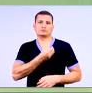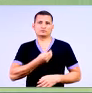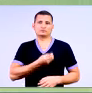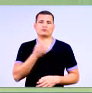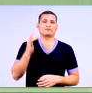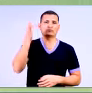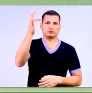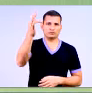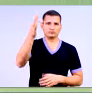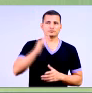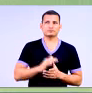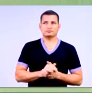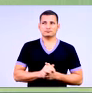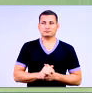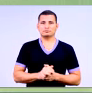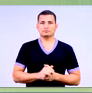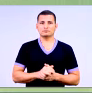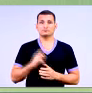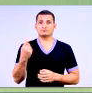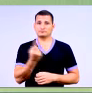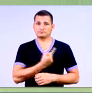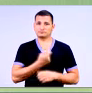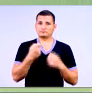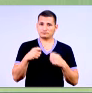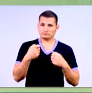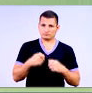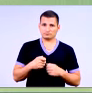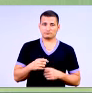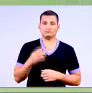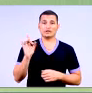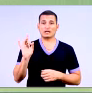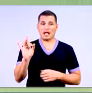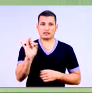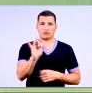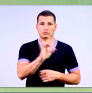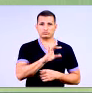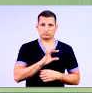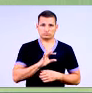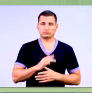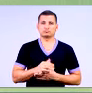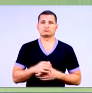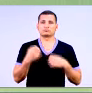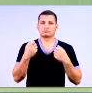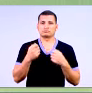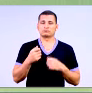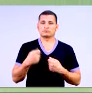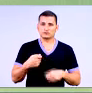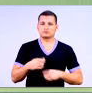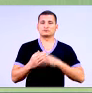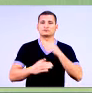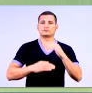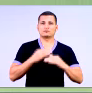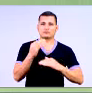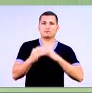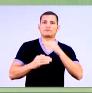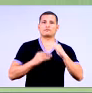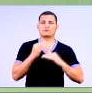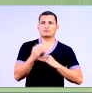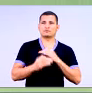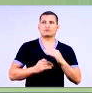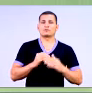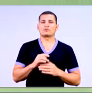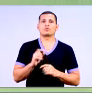Ou seja, nós precisamos, cada um de nós, né, temos que desenvolver o que